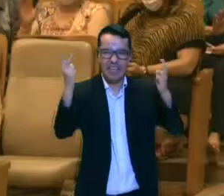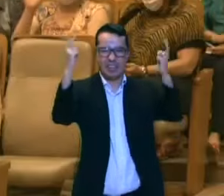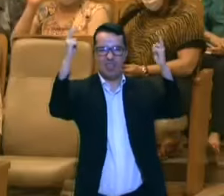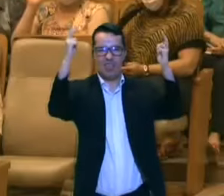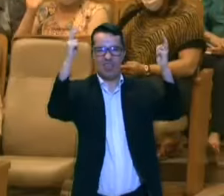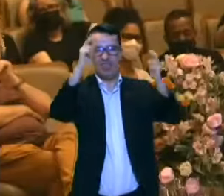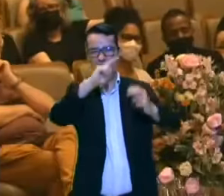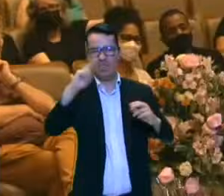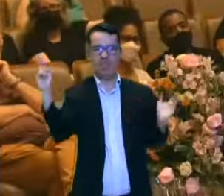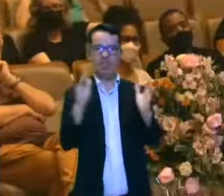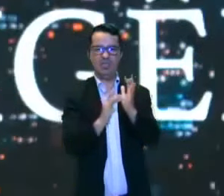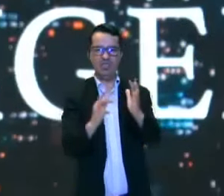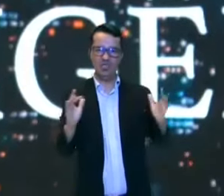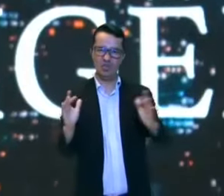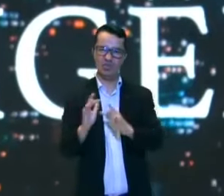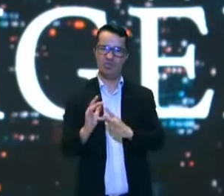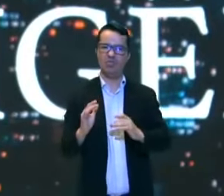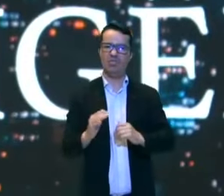nisso? Amém.